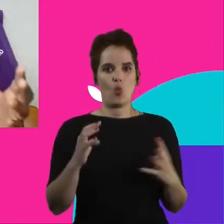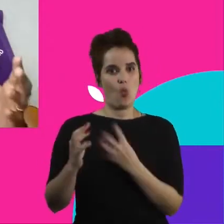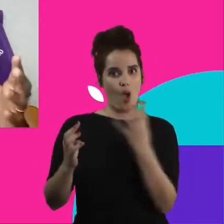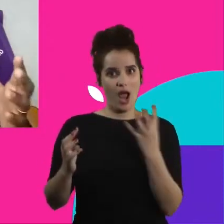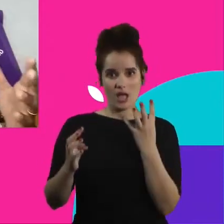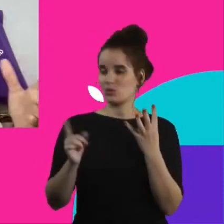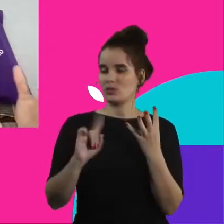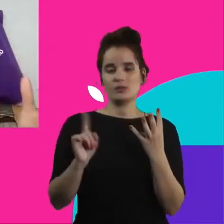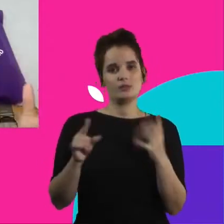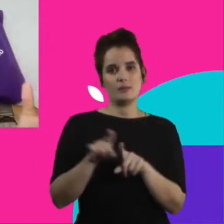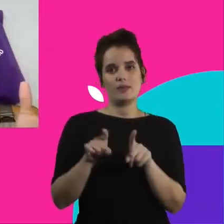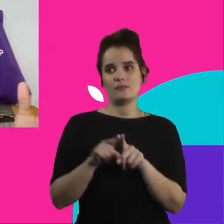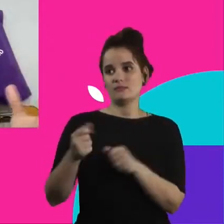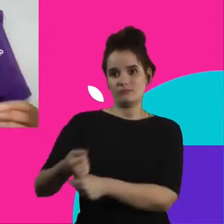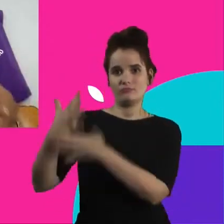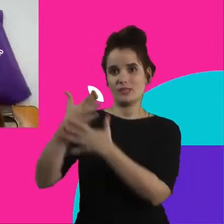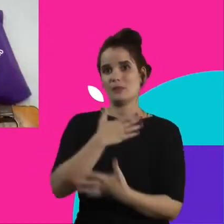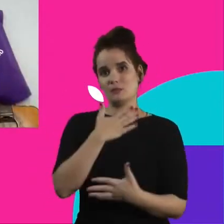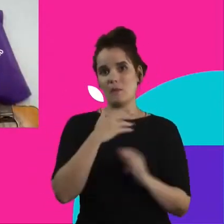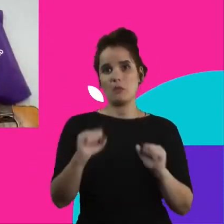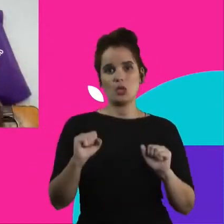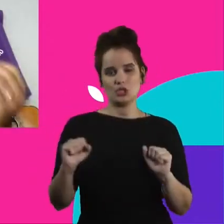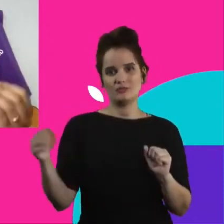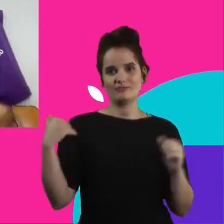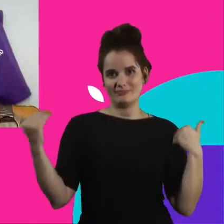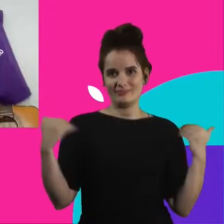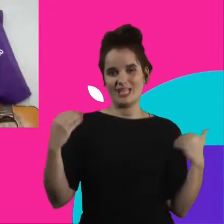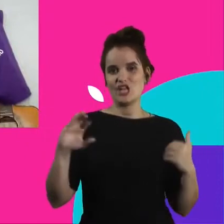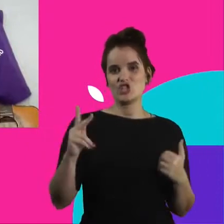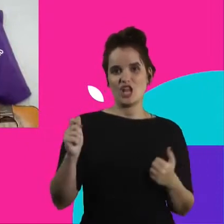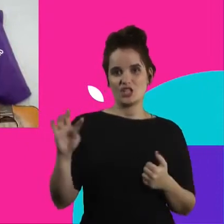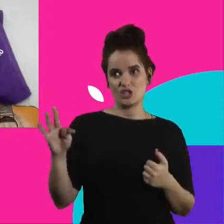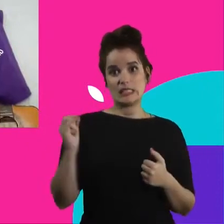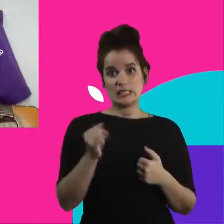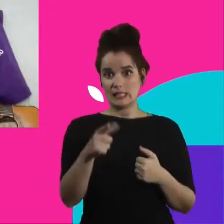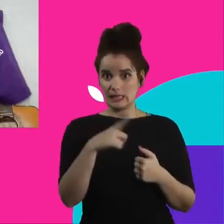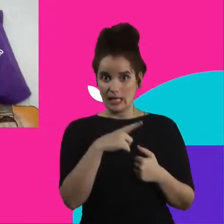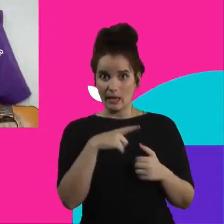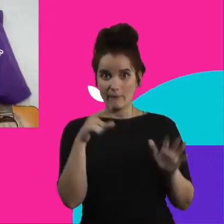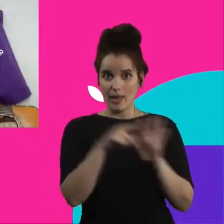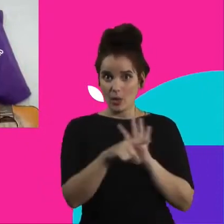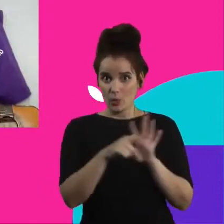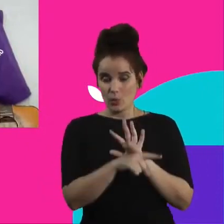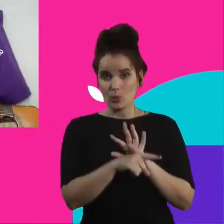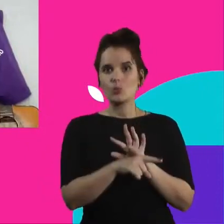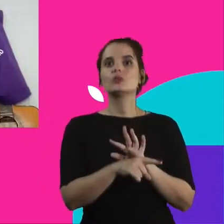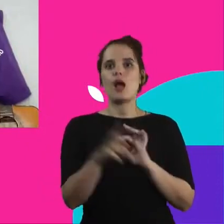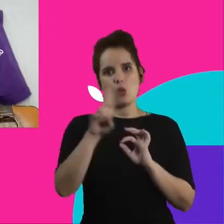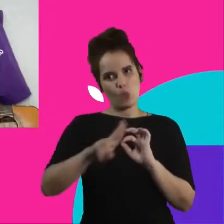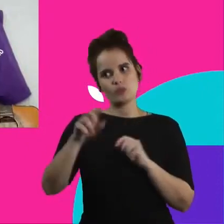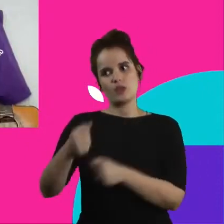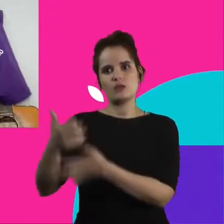mas com toda a audiência que está conosco aqui e já trazendo perguntas. E se você tem perguntas a fazer, pelo próprio